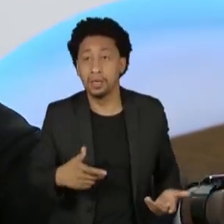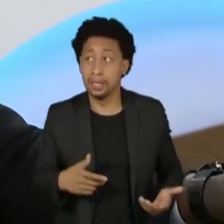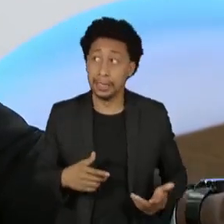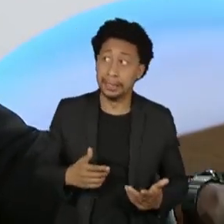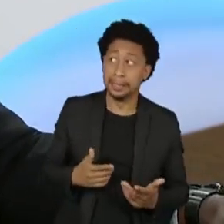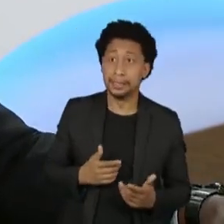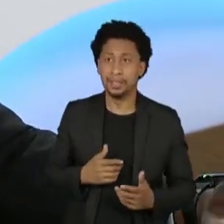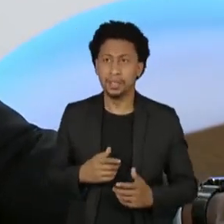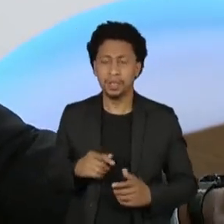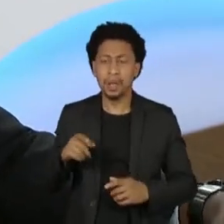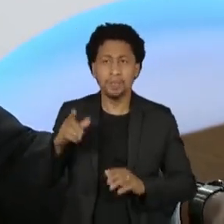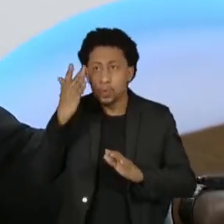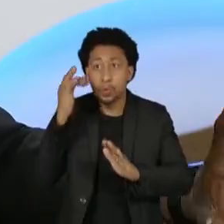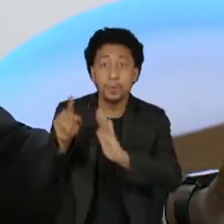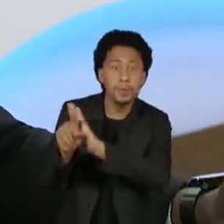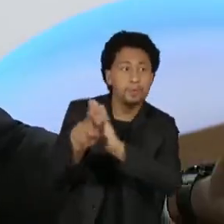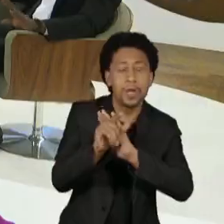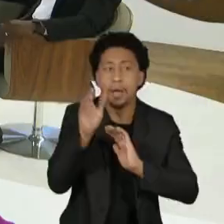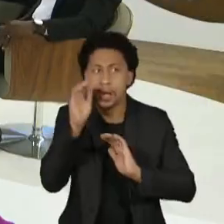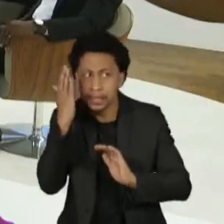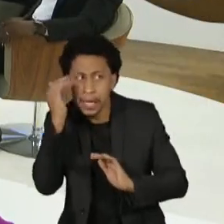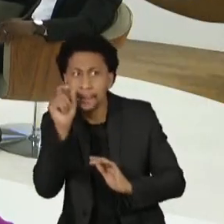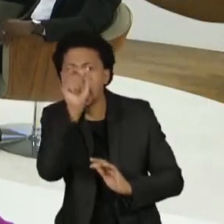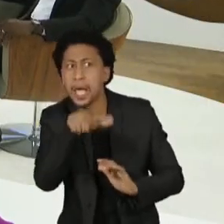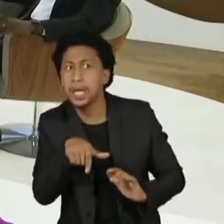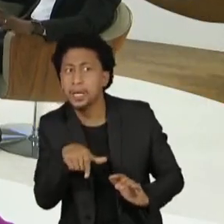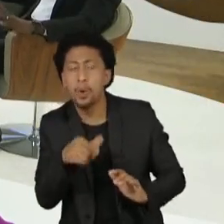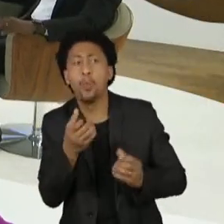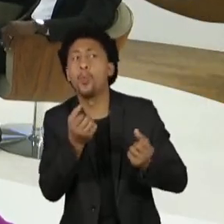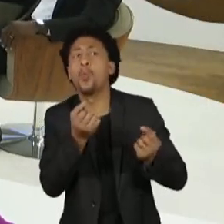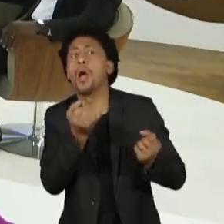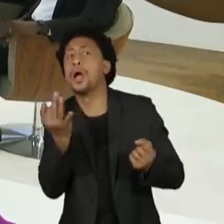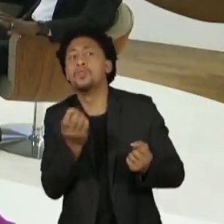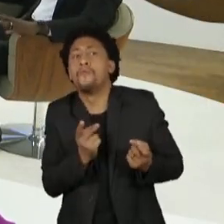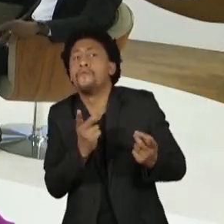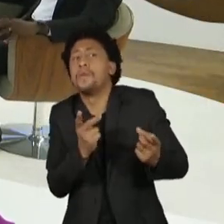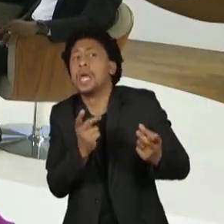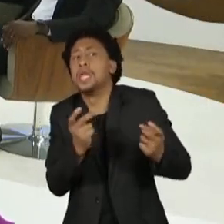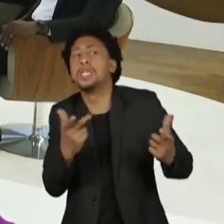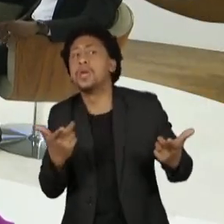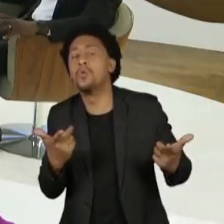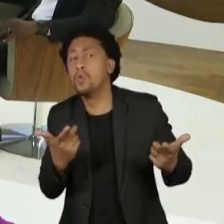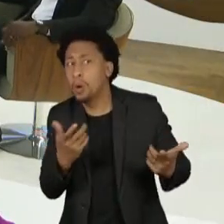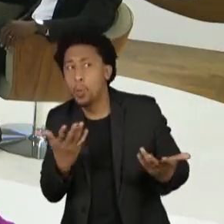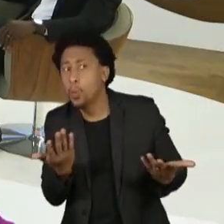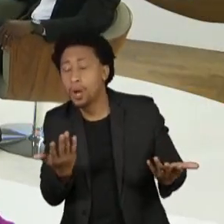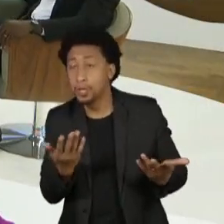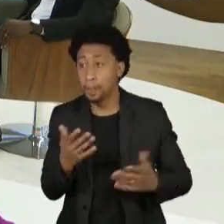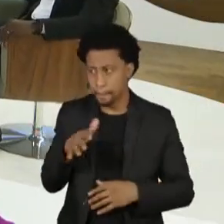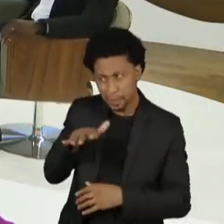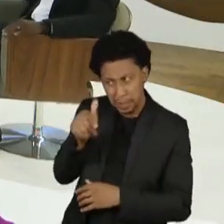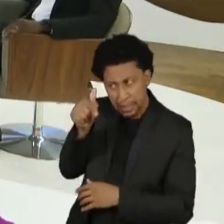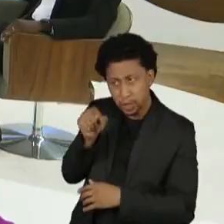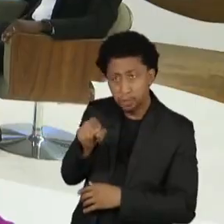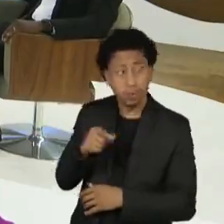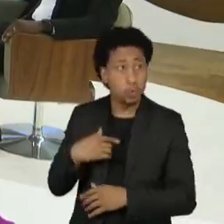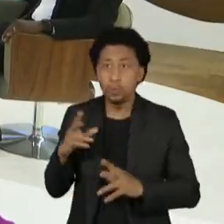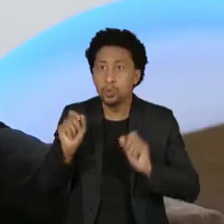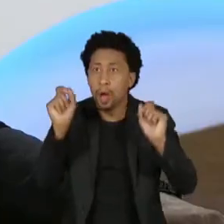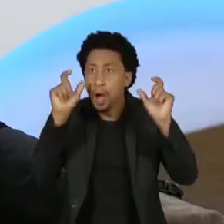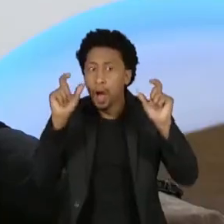Alguém sabe mais ou menos eu fazia uma estimativas que eu falei meu Deus do céu